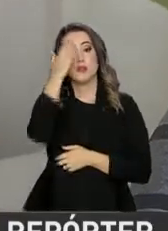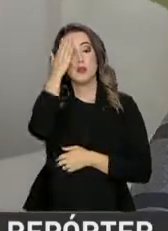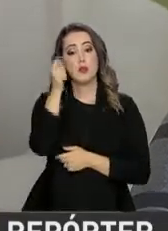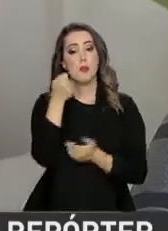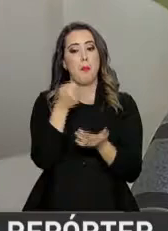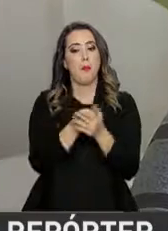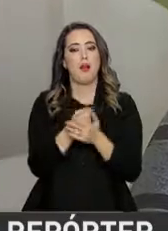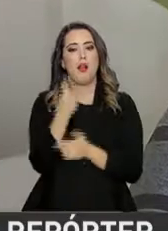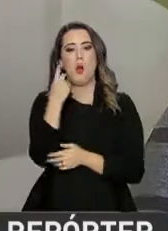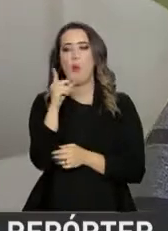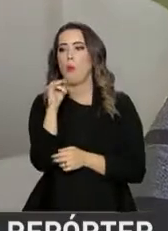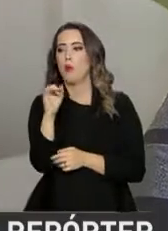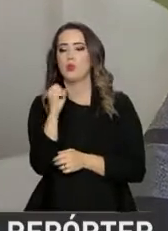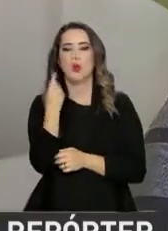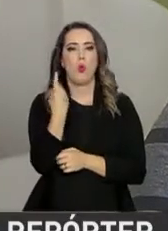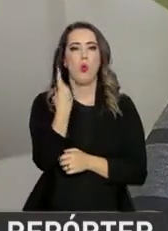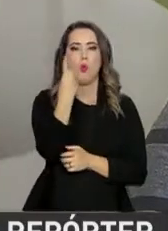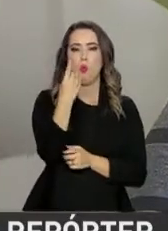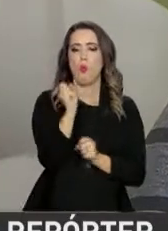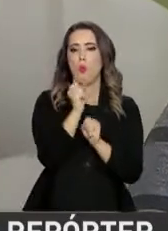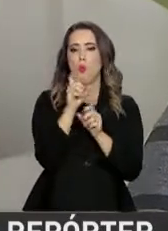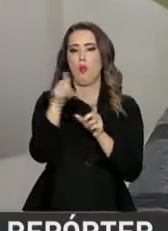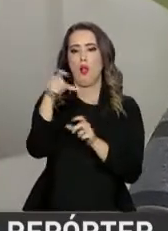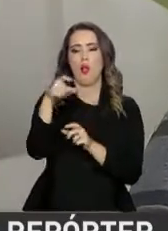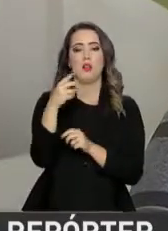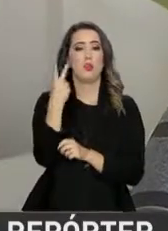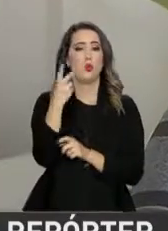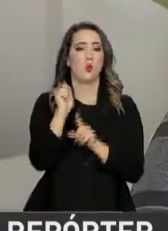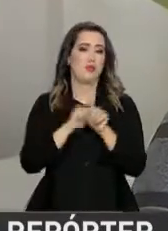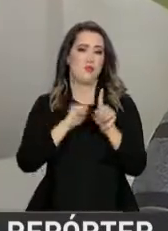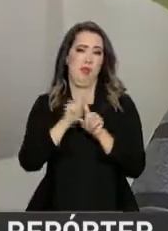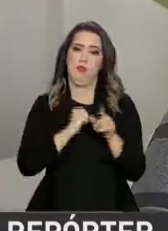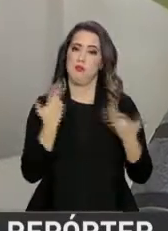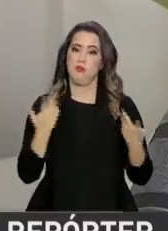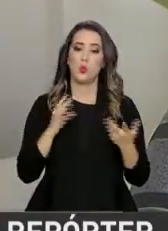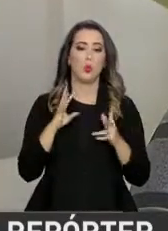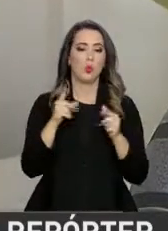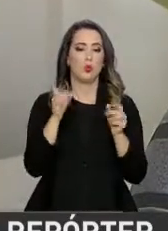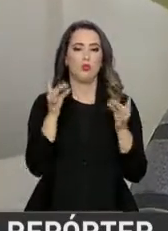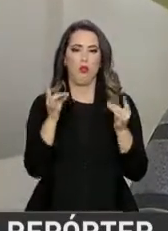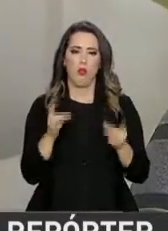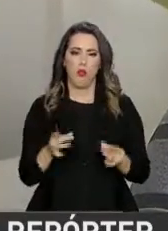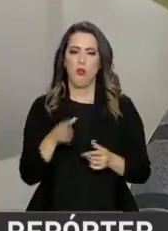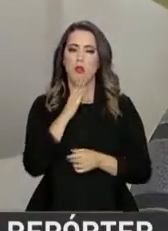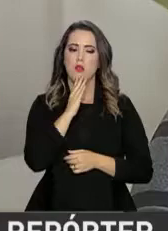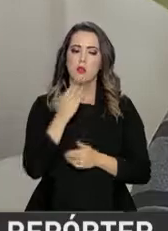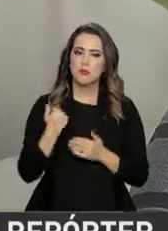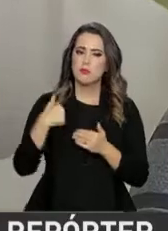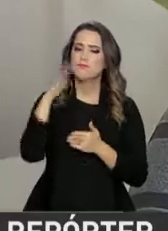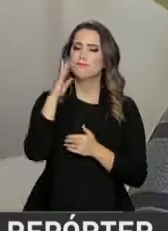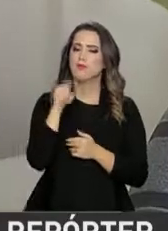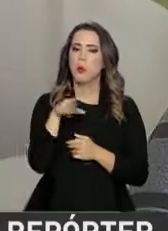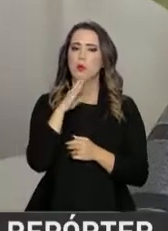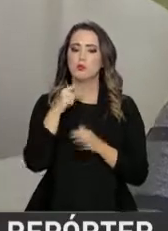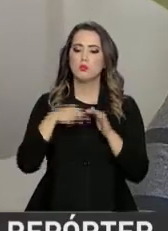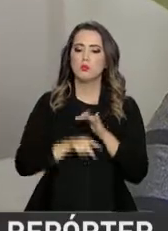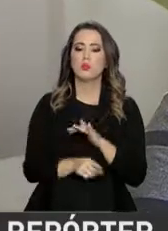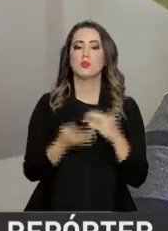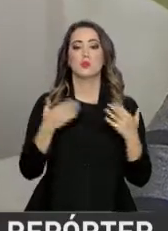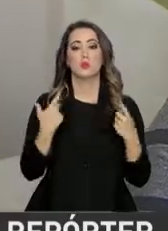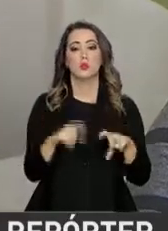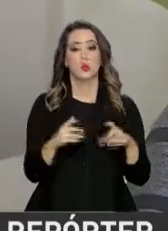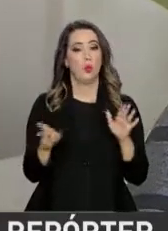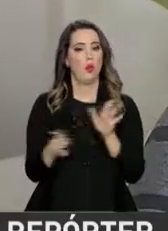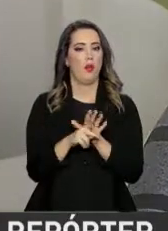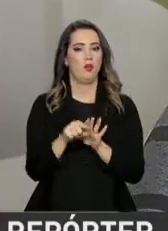um líquido de metrô por dia mas se pode comprar o cartão e usar dois meias que tu tem o conhecimento que você só se você for morando lá